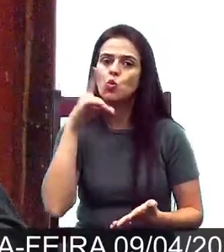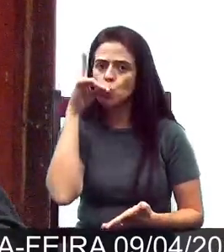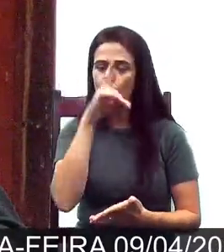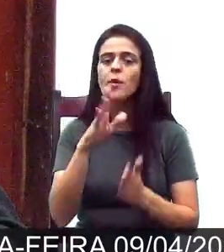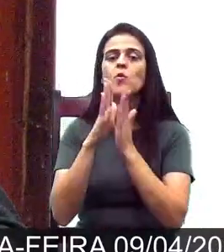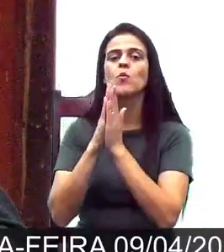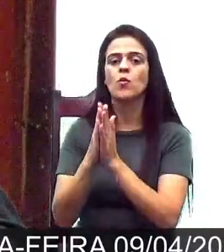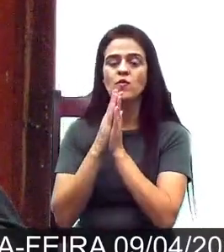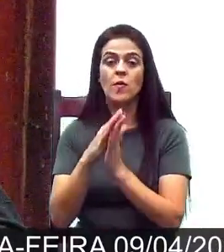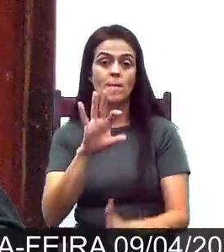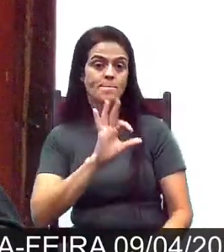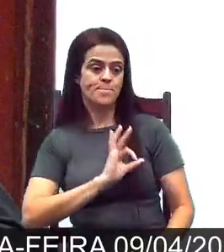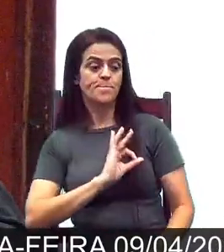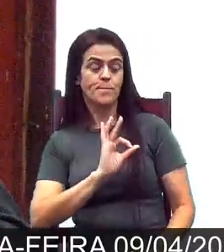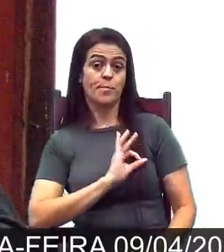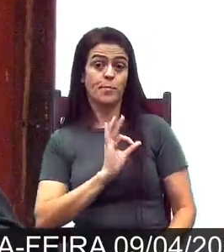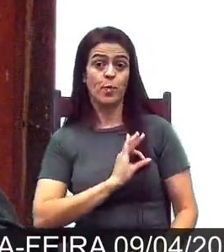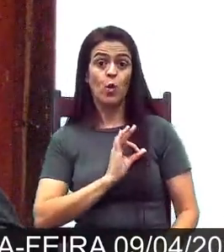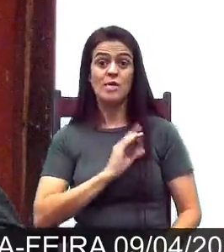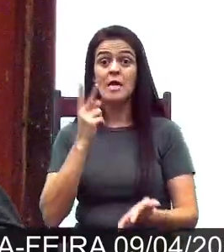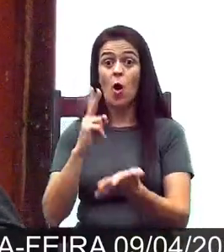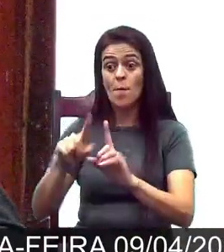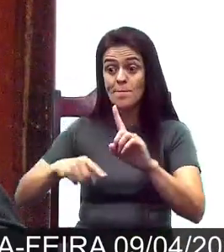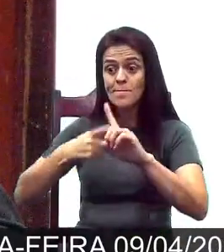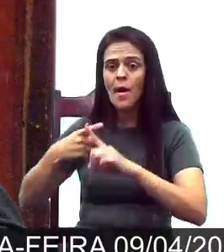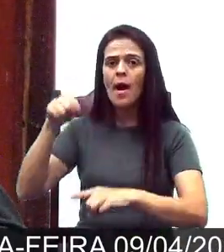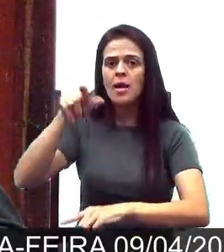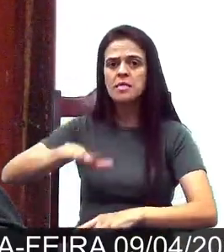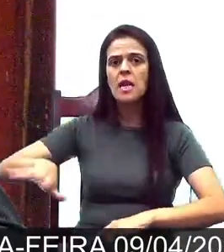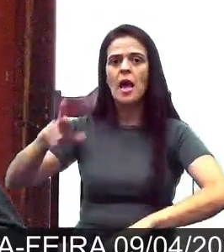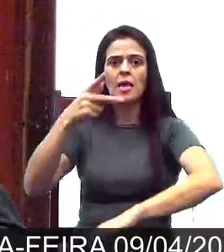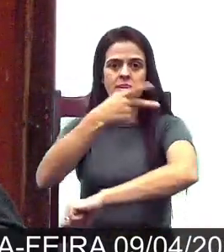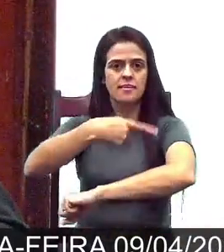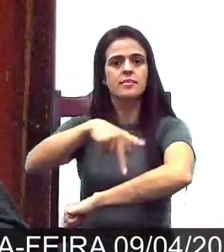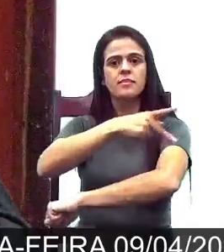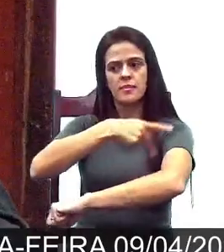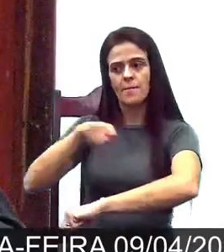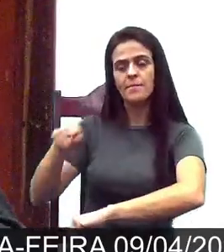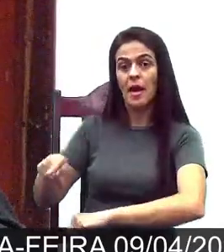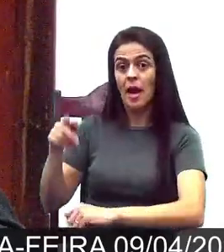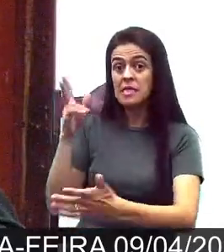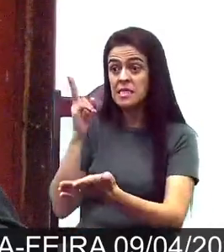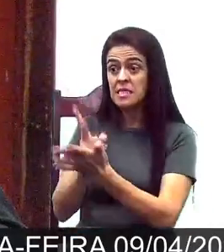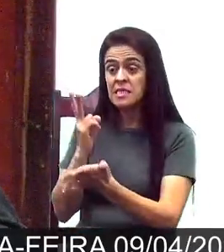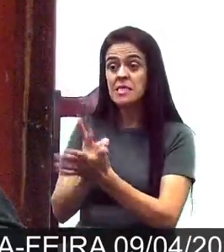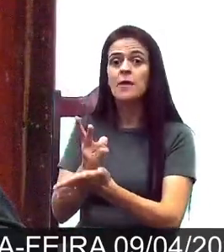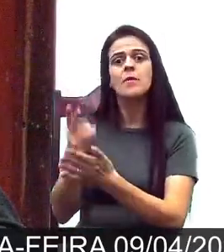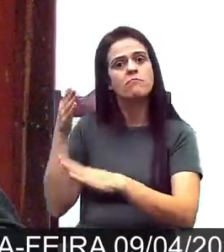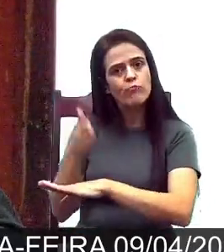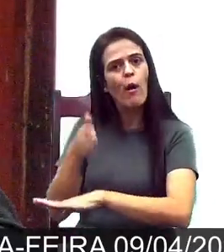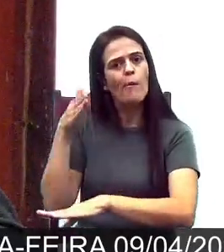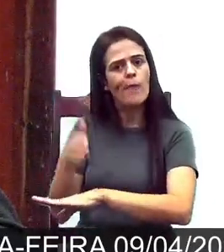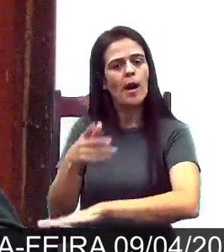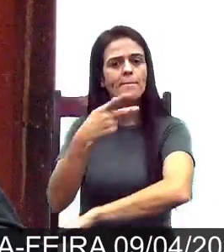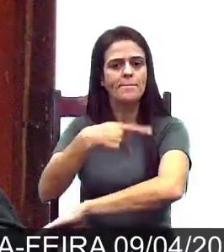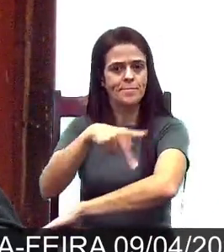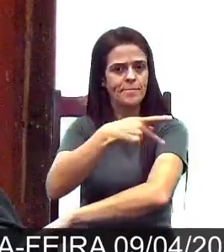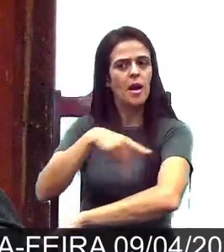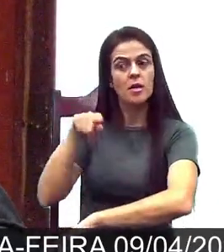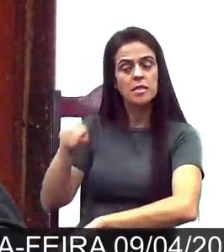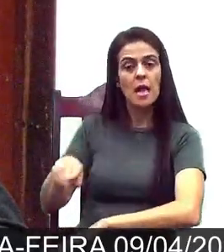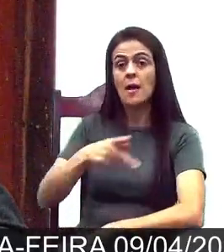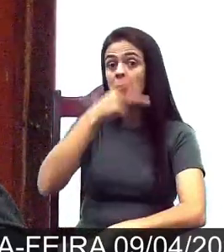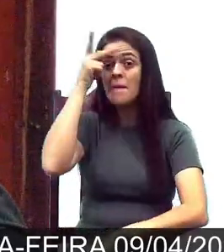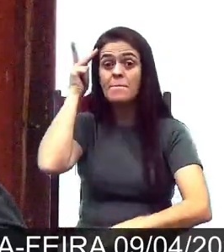a polícia faça, né, um patrulhamento dali ostensivo, né, ali na Feira Duque de Caxias, que vai